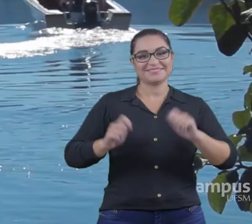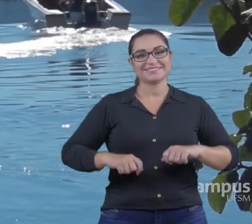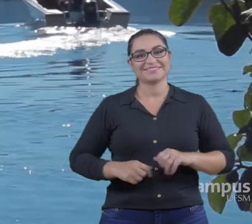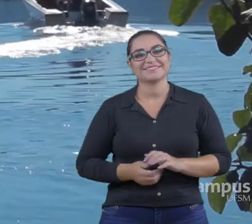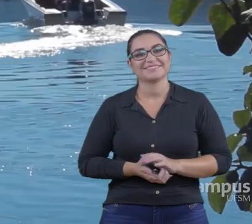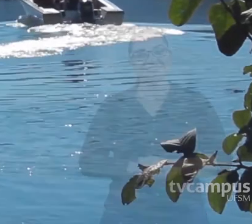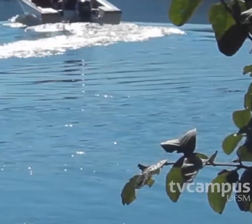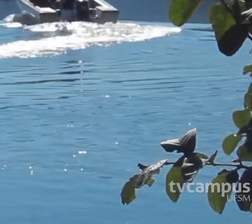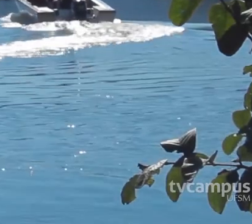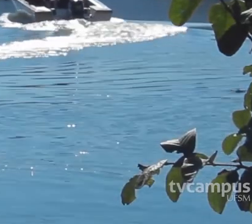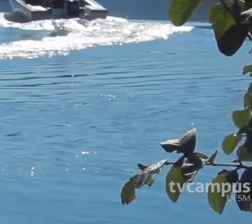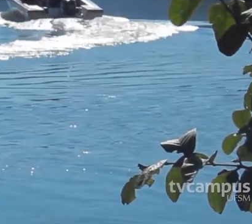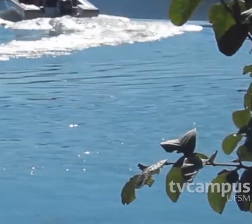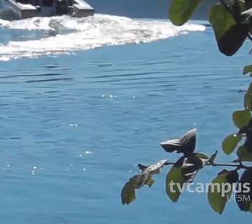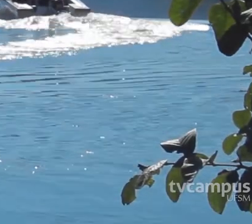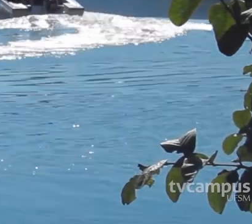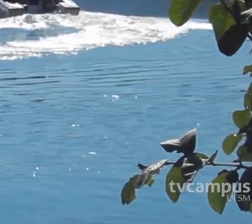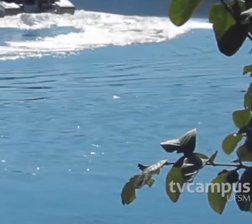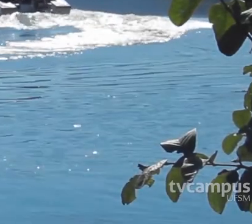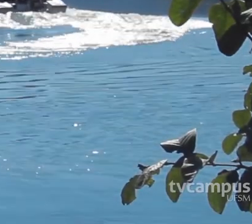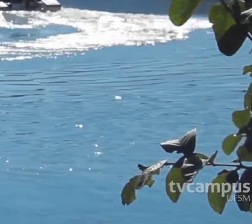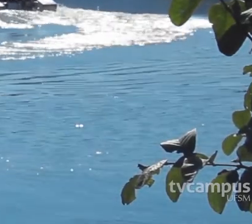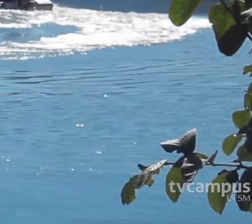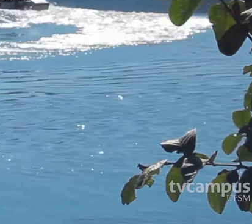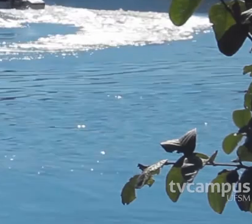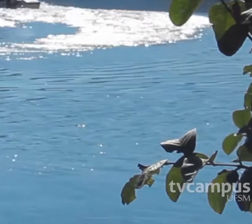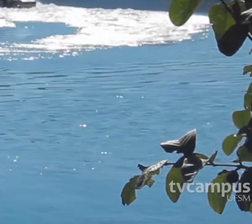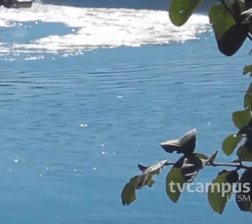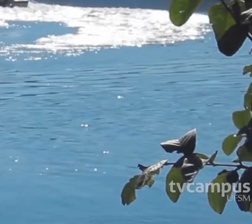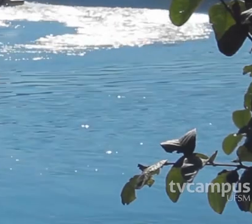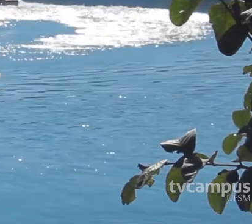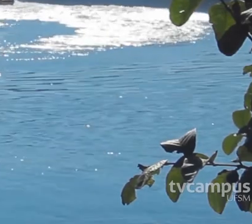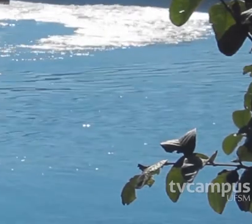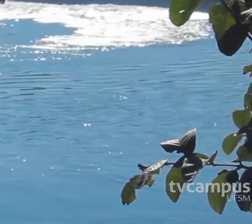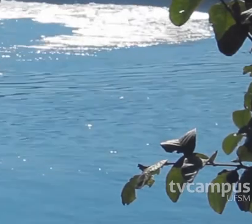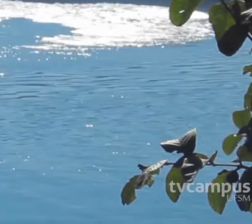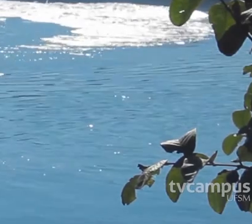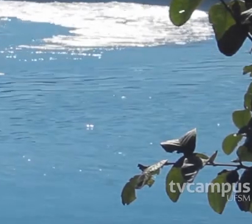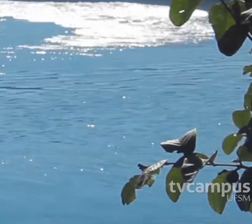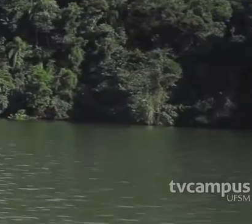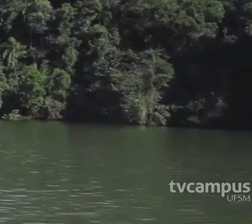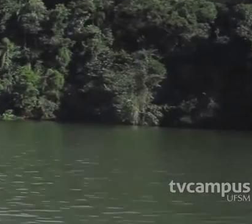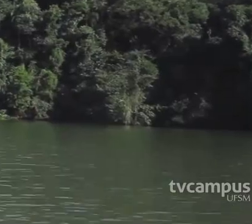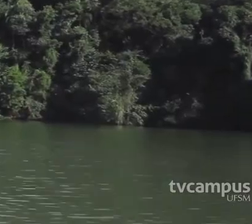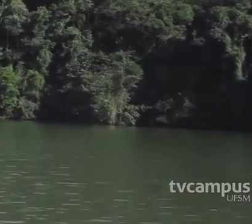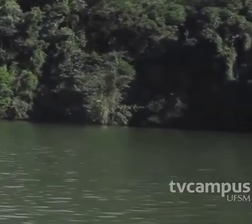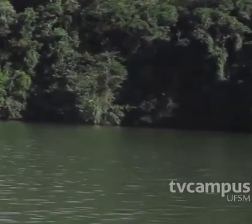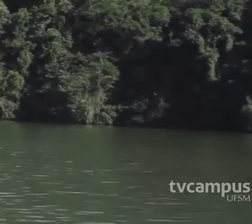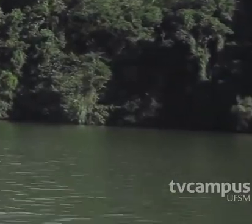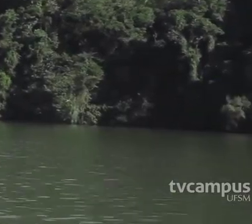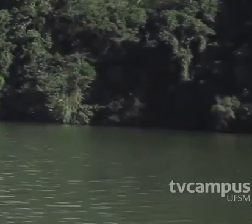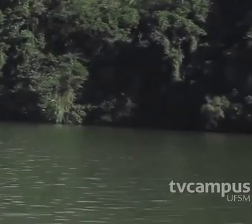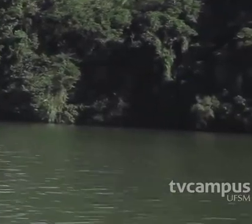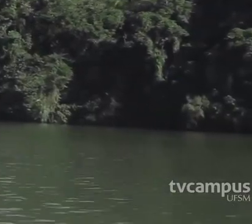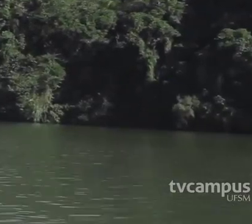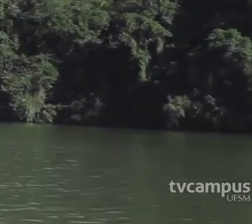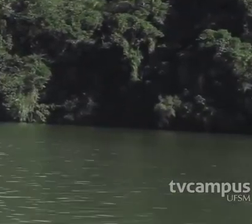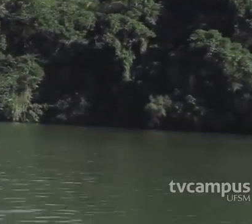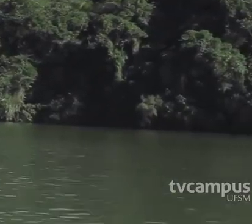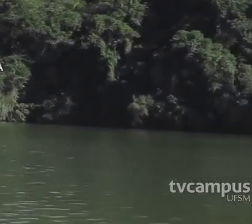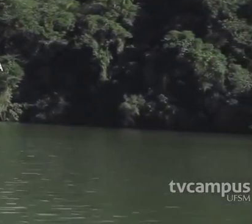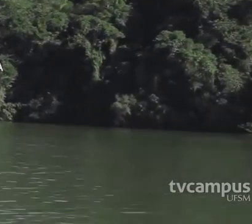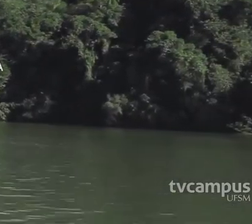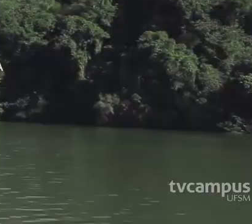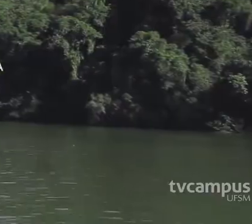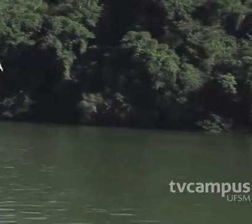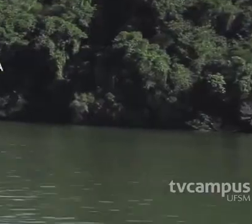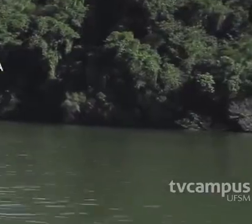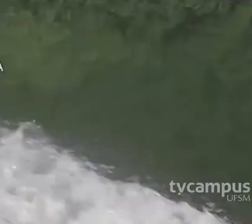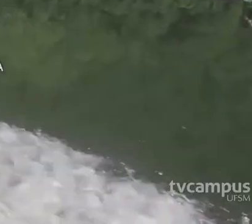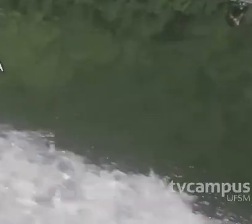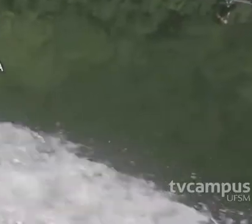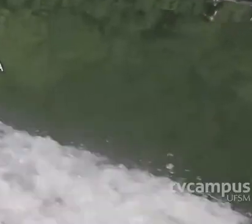Do